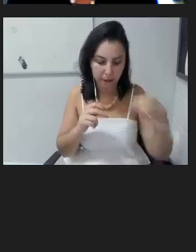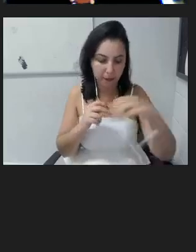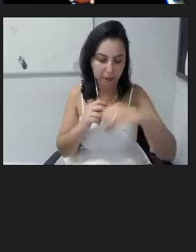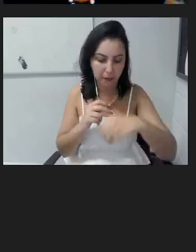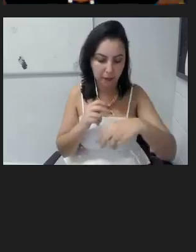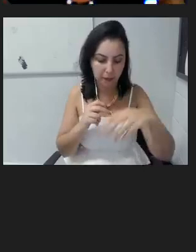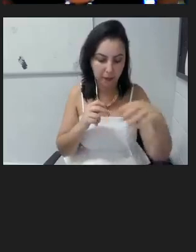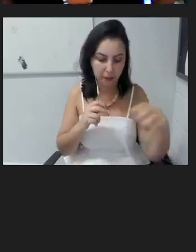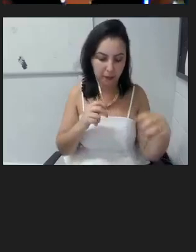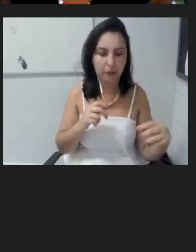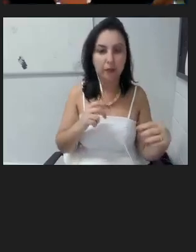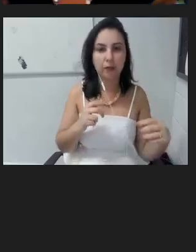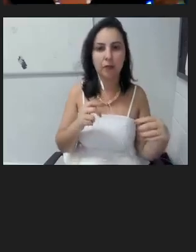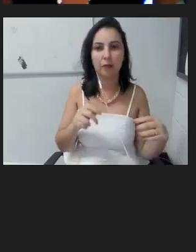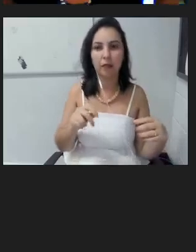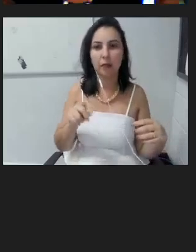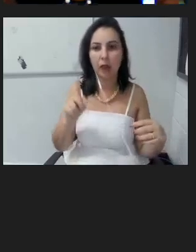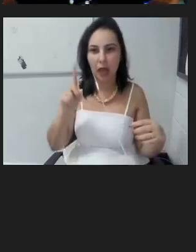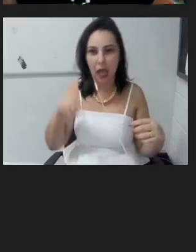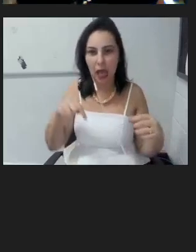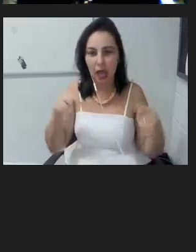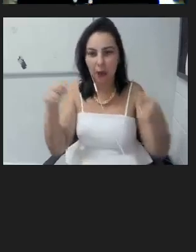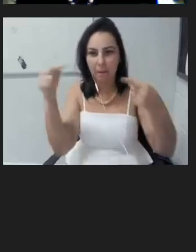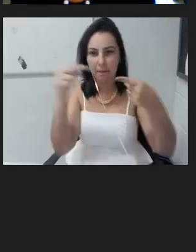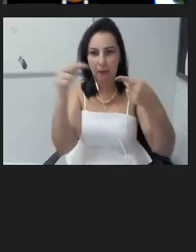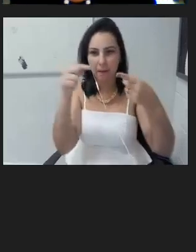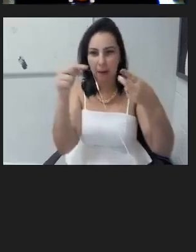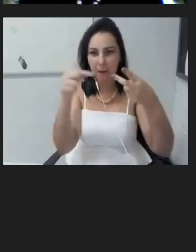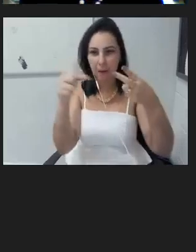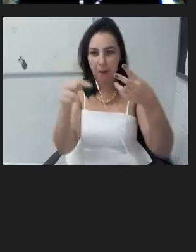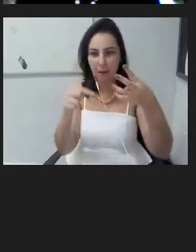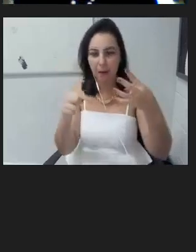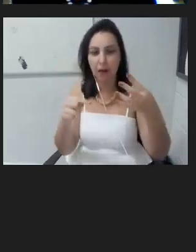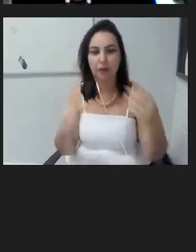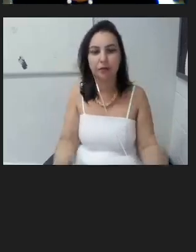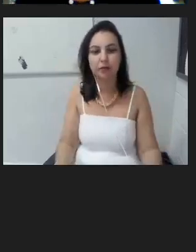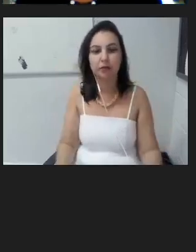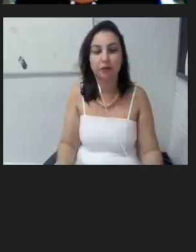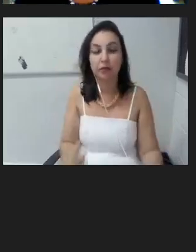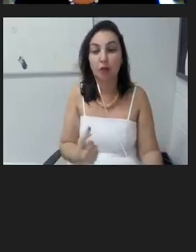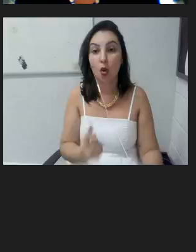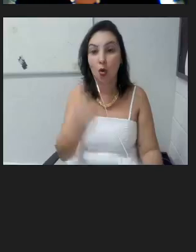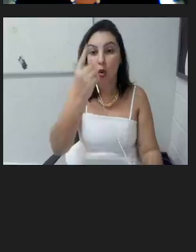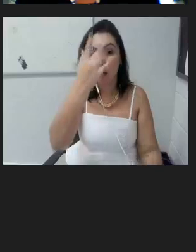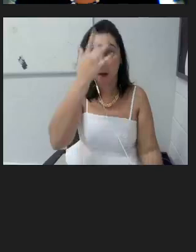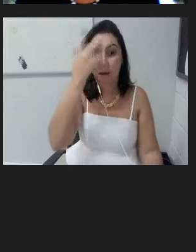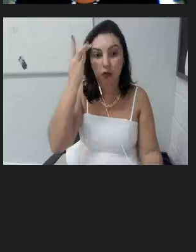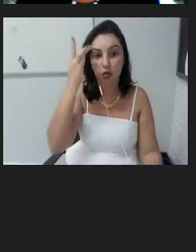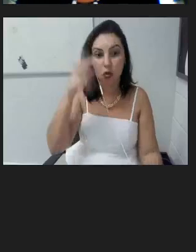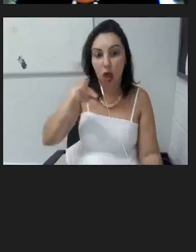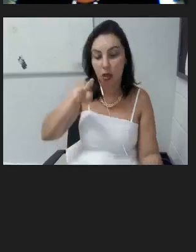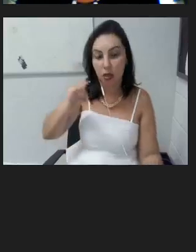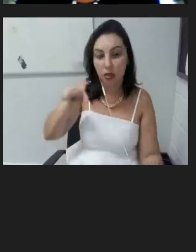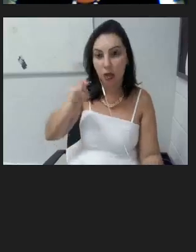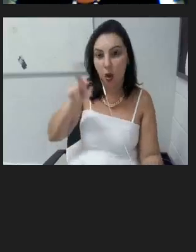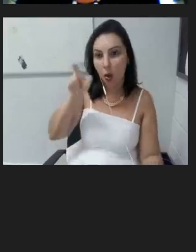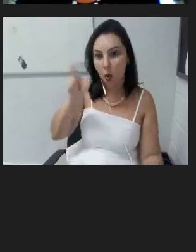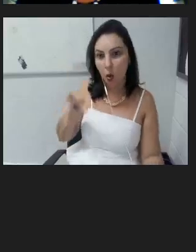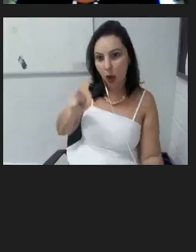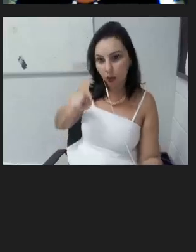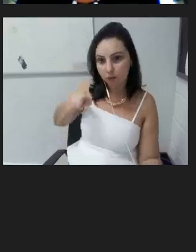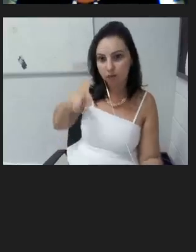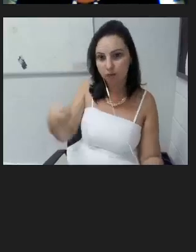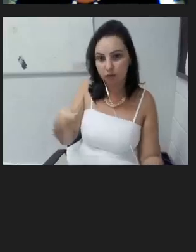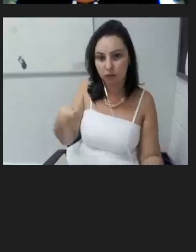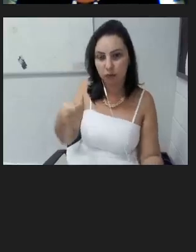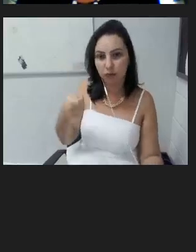essas questões que você colocou agora. Uma pessoa não é o diagnóstico, palavras da